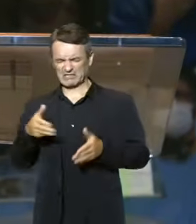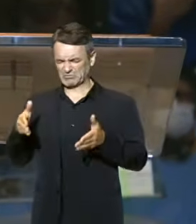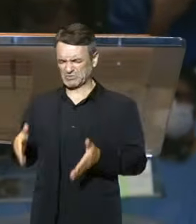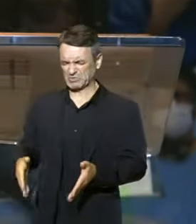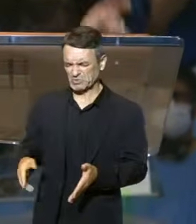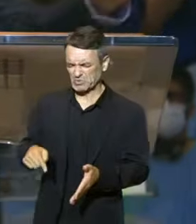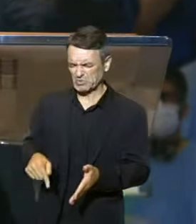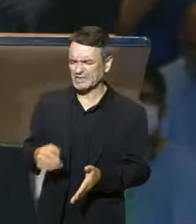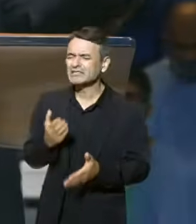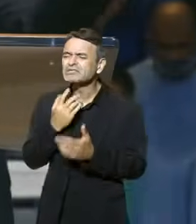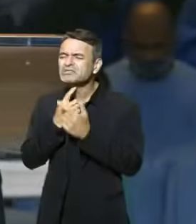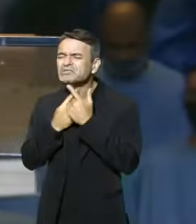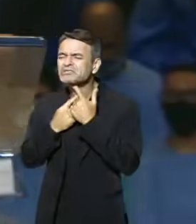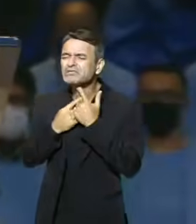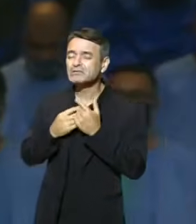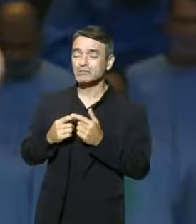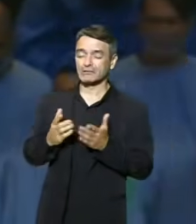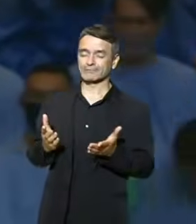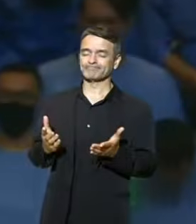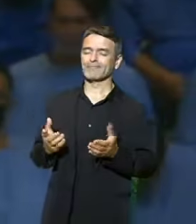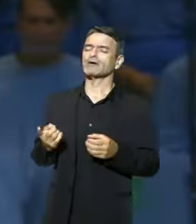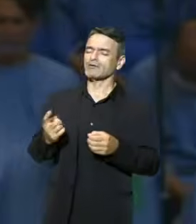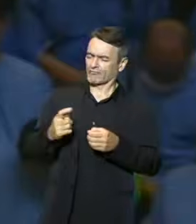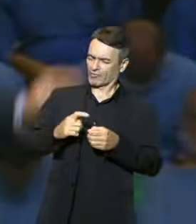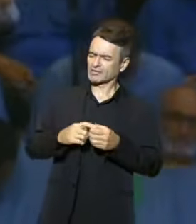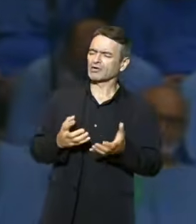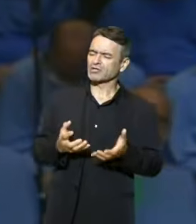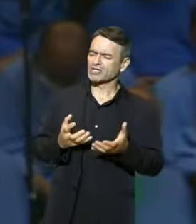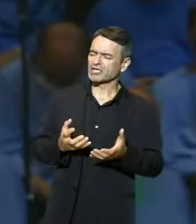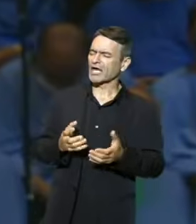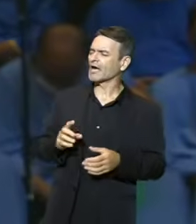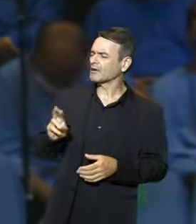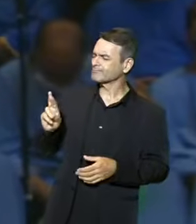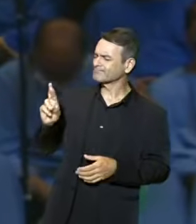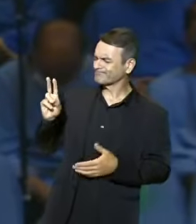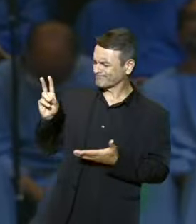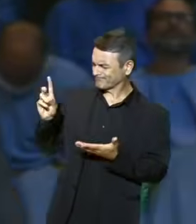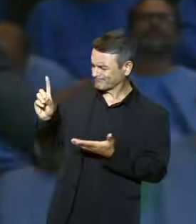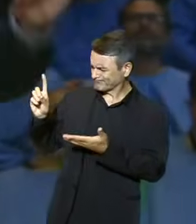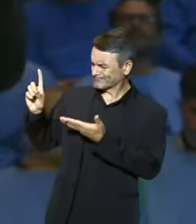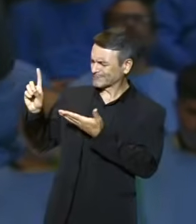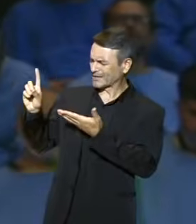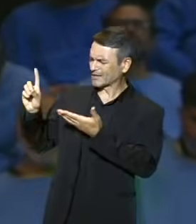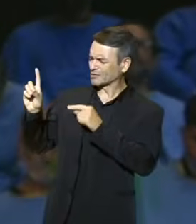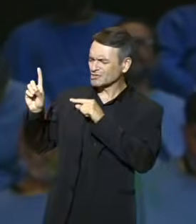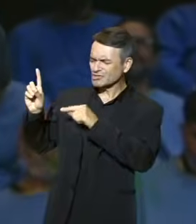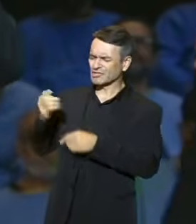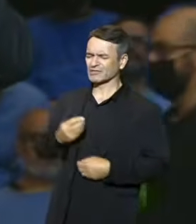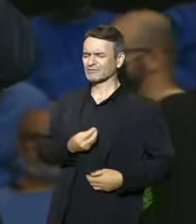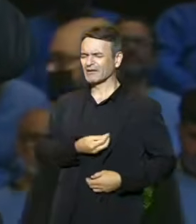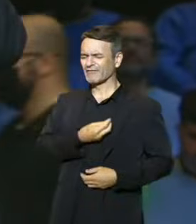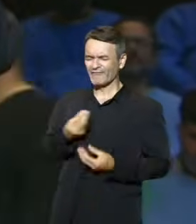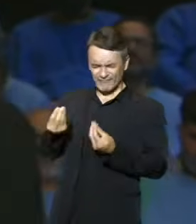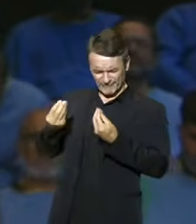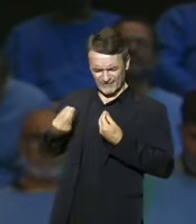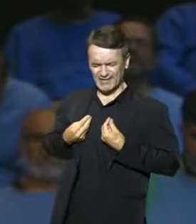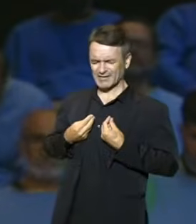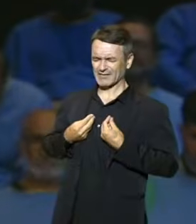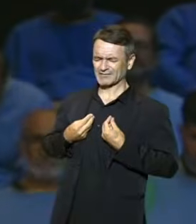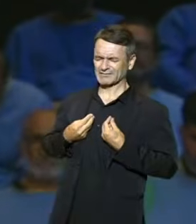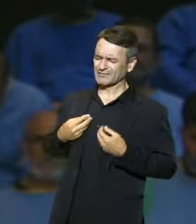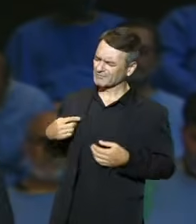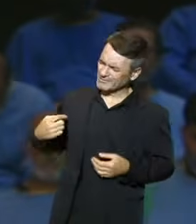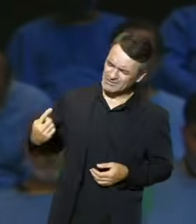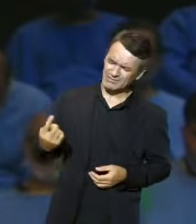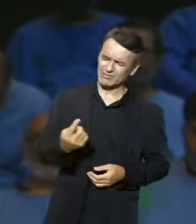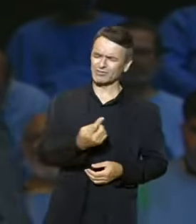do desejo, nós estamos voltando para o Senhor, o autor da vida, aquele que é capaz de trazer vida e